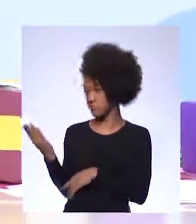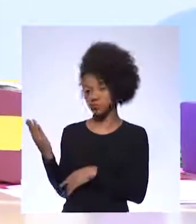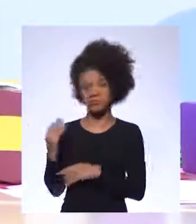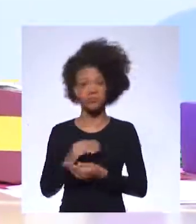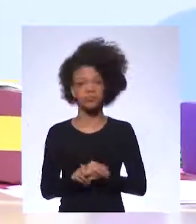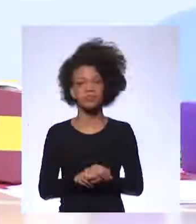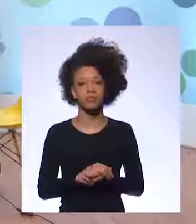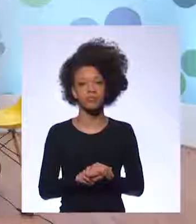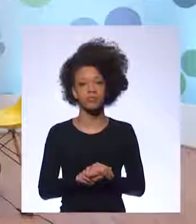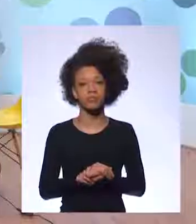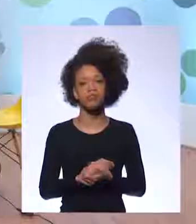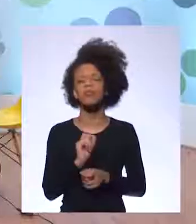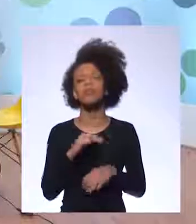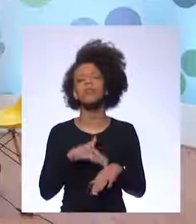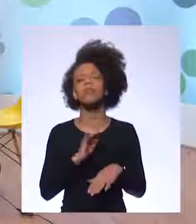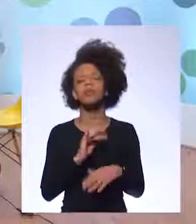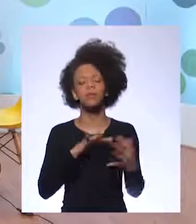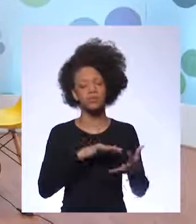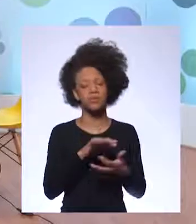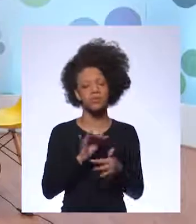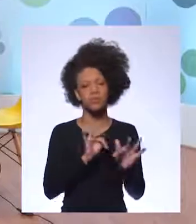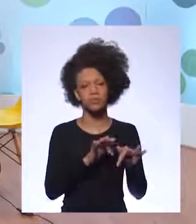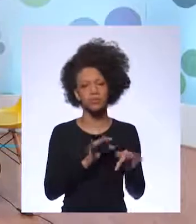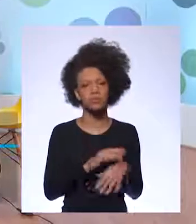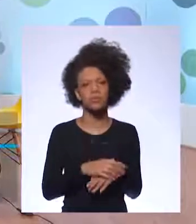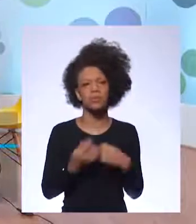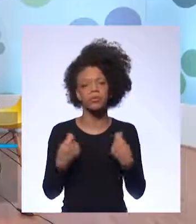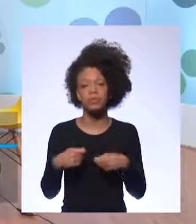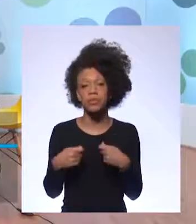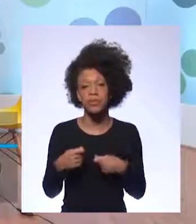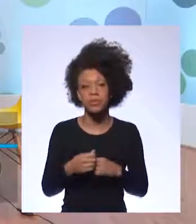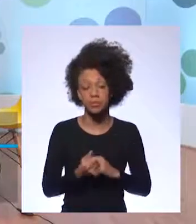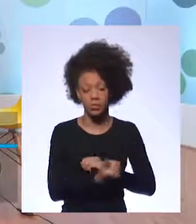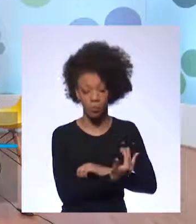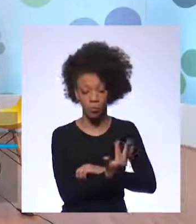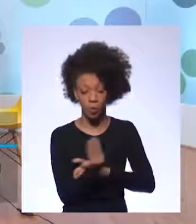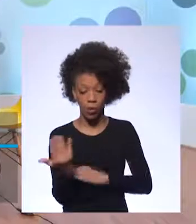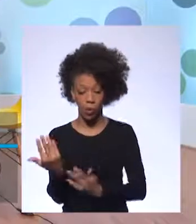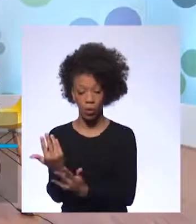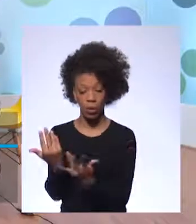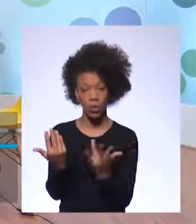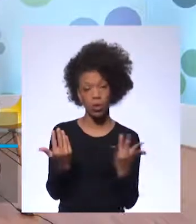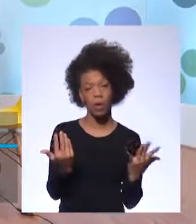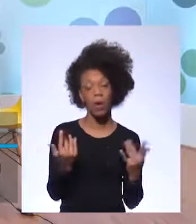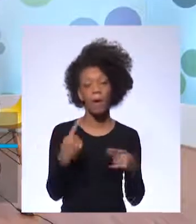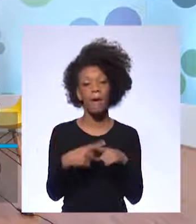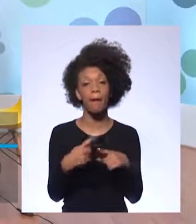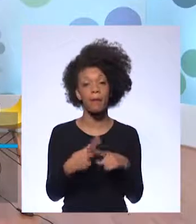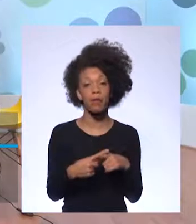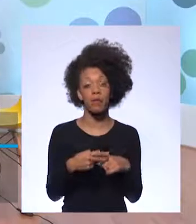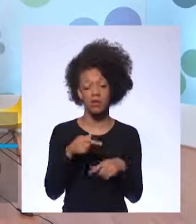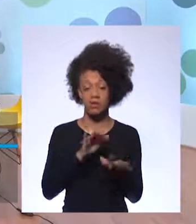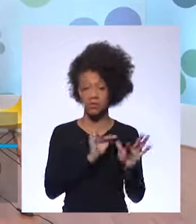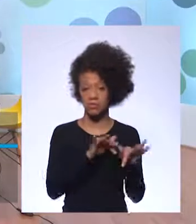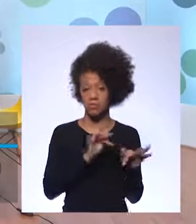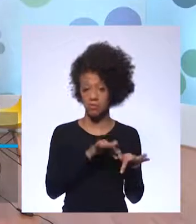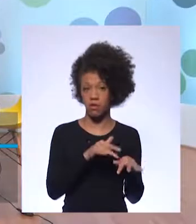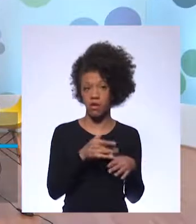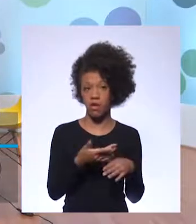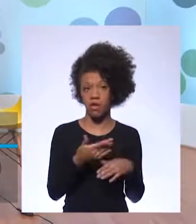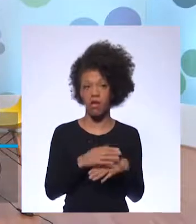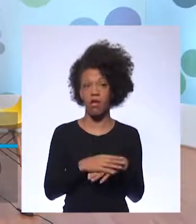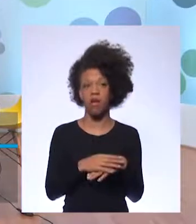tem mais professora que tem no botão precisamos também de plantações plantações que se feudo ele é